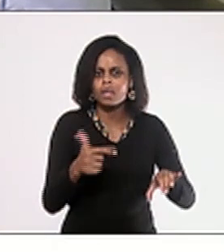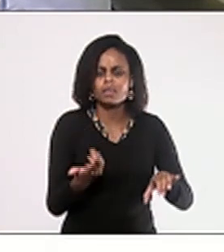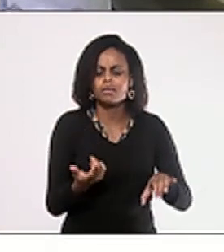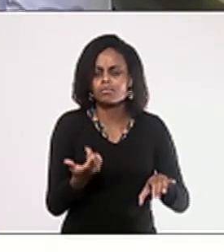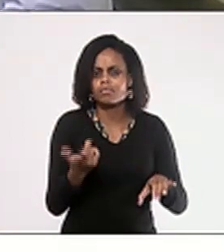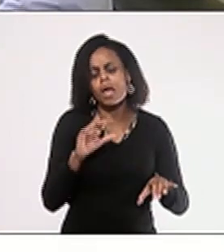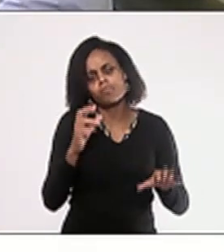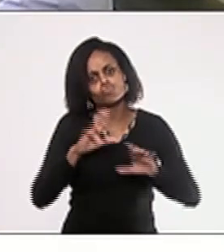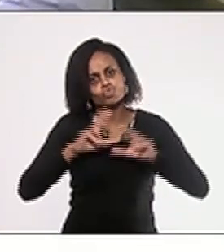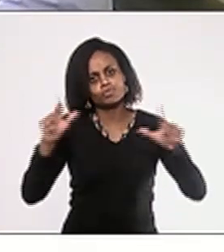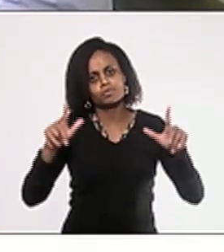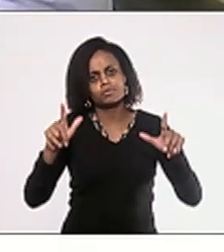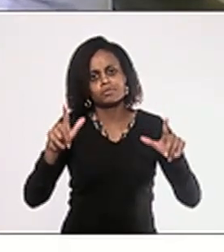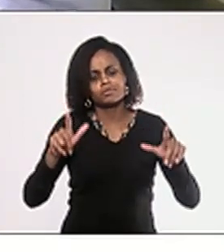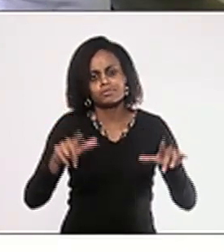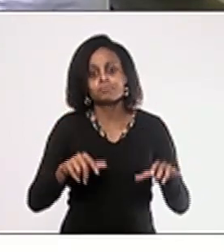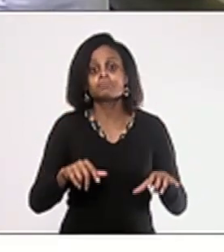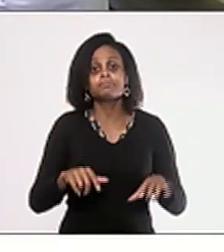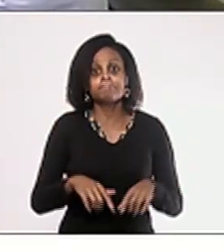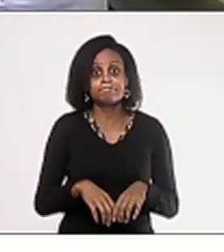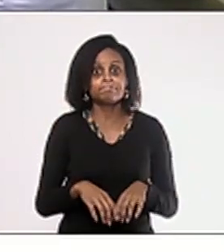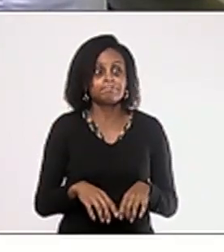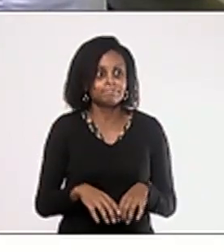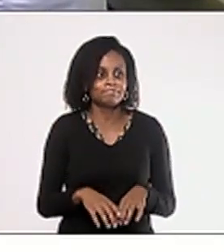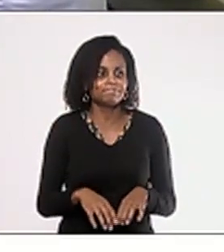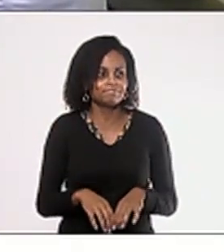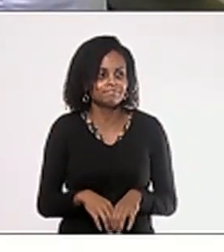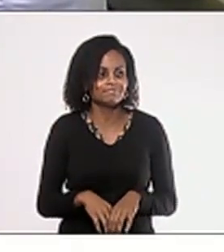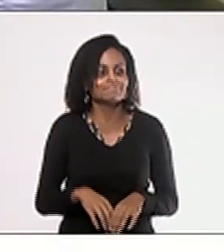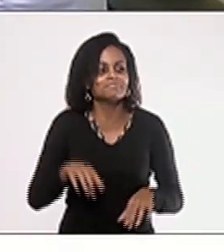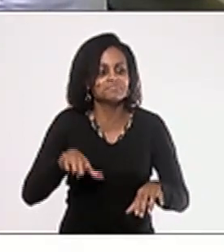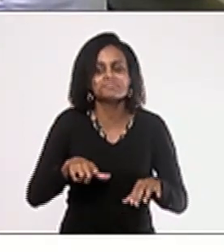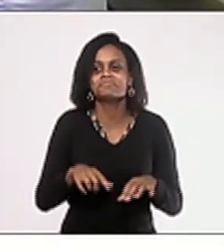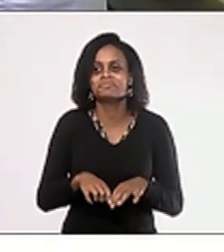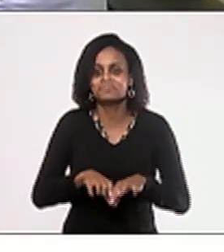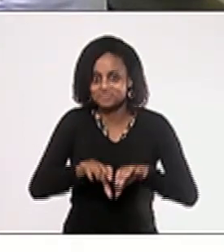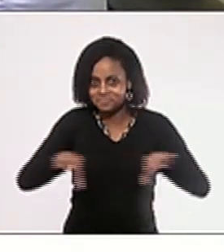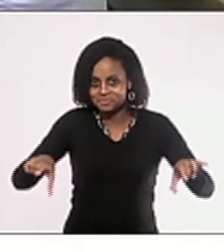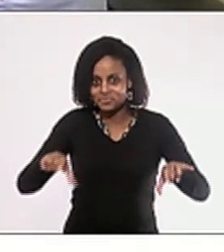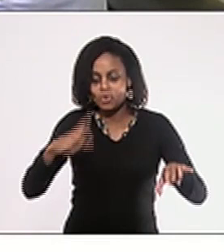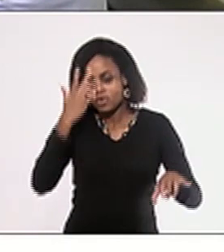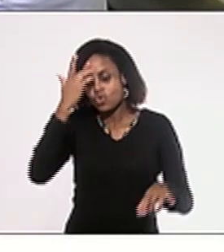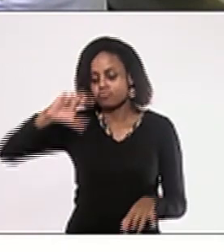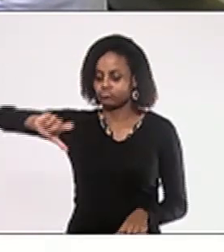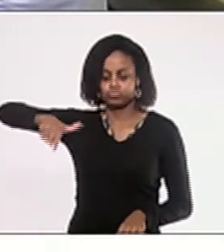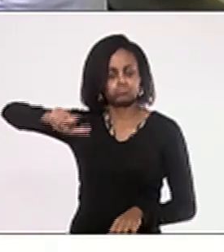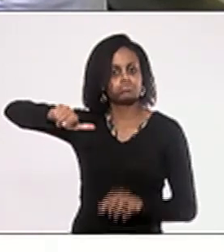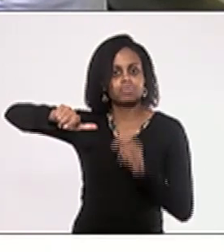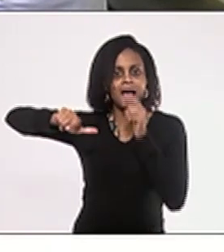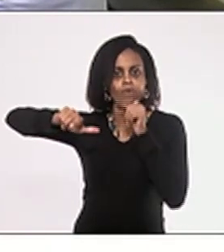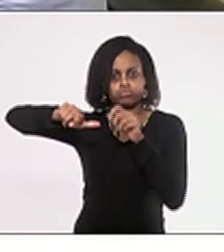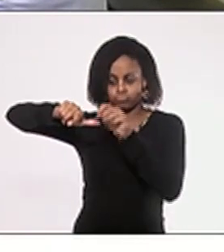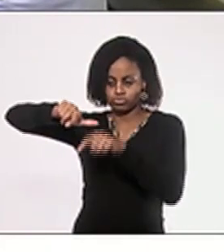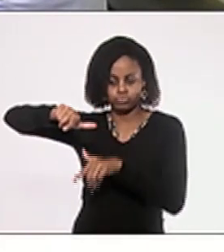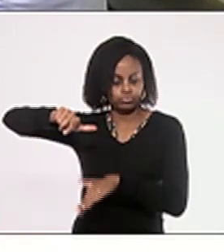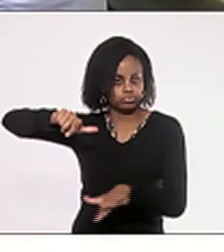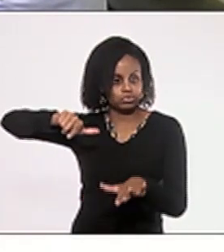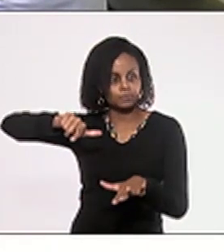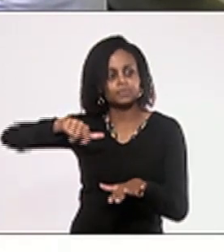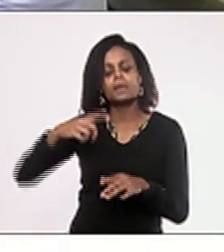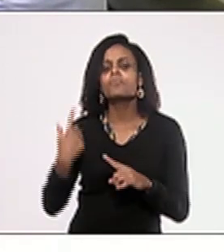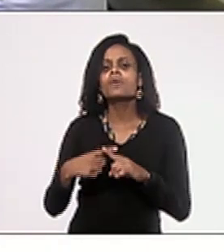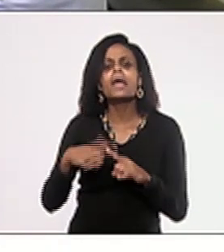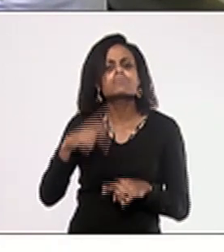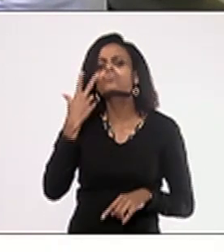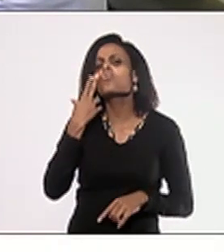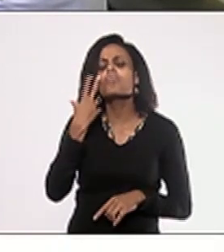Pelo contrário, mesmo manobrado, quando as pessoas ligam, eu sei porque Bangu isso é bastante